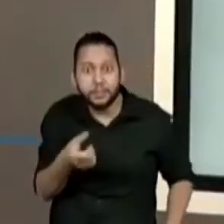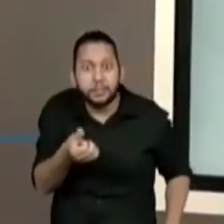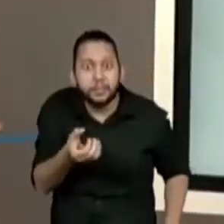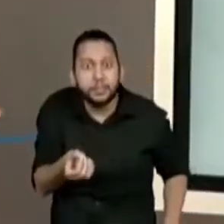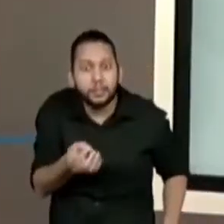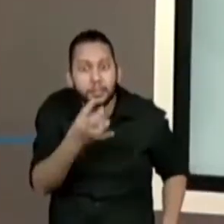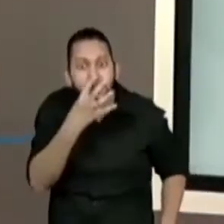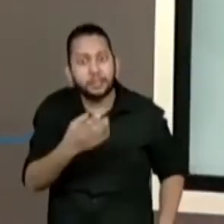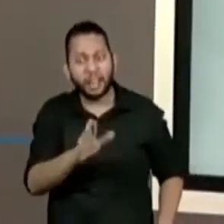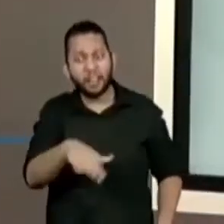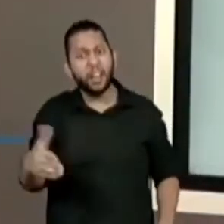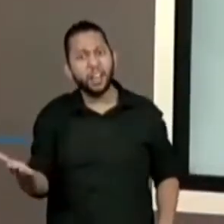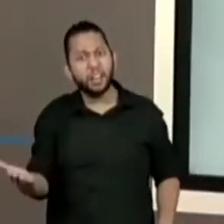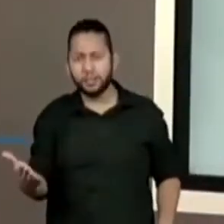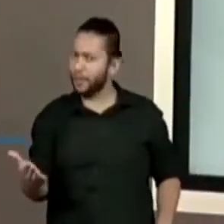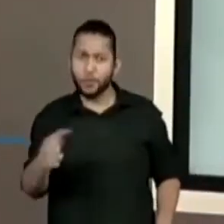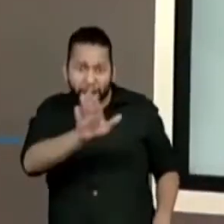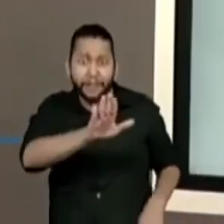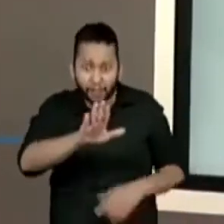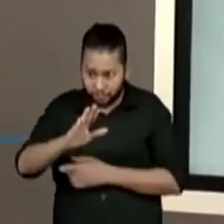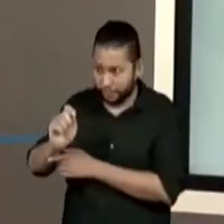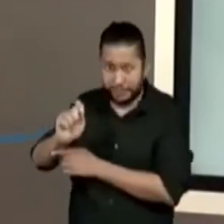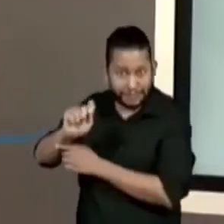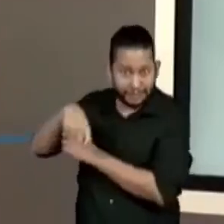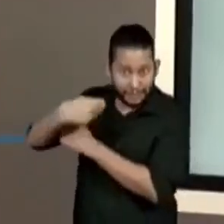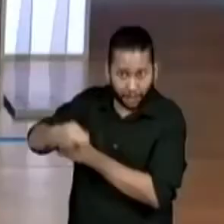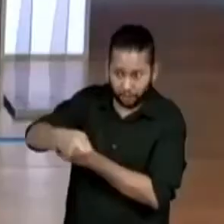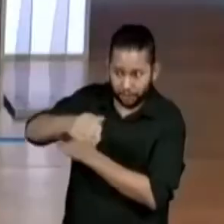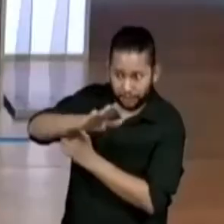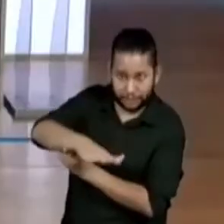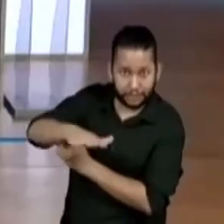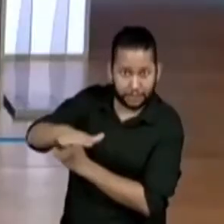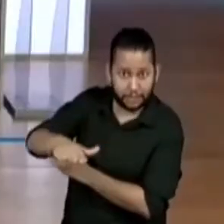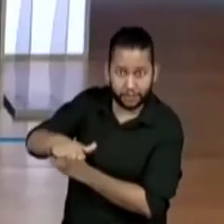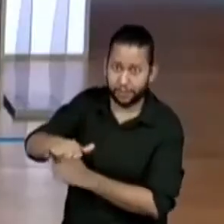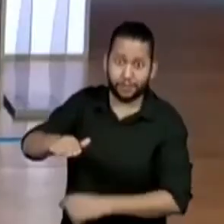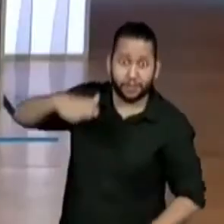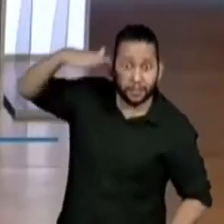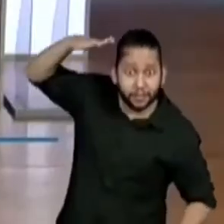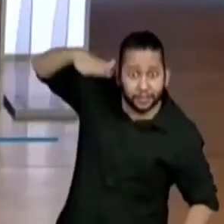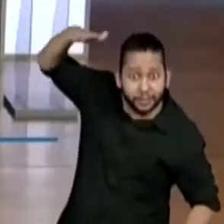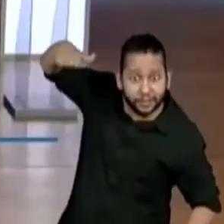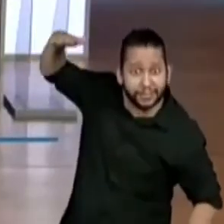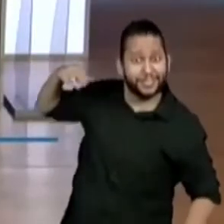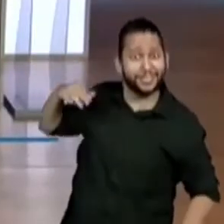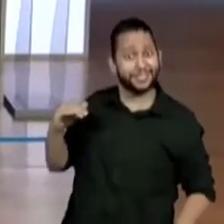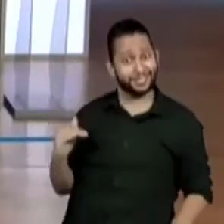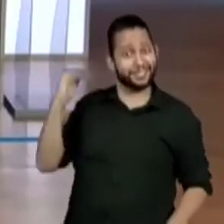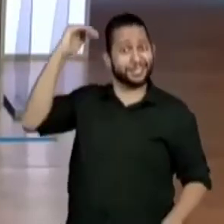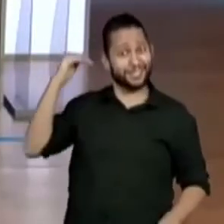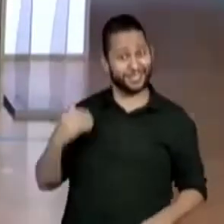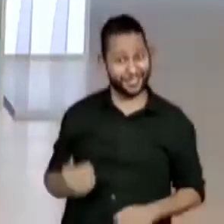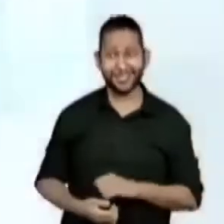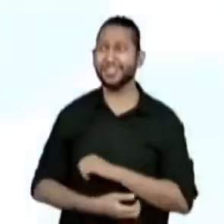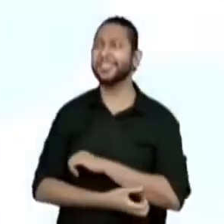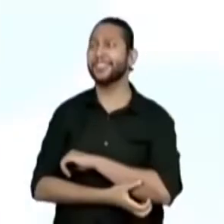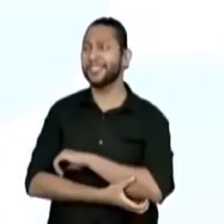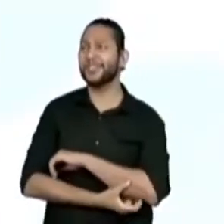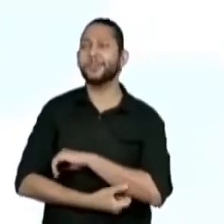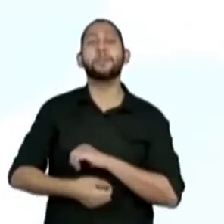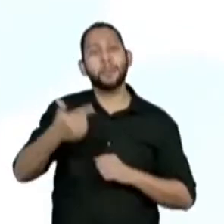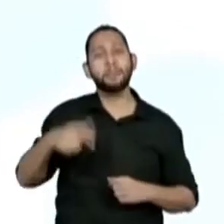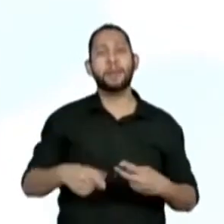quê? Maiores que eu. Que coisa, não? Não vou falar nada. Próxima